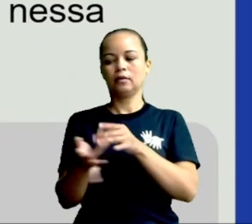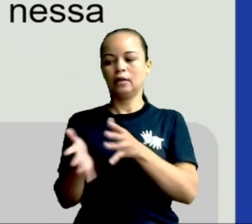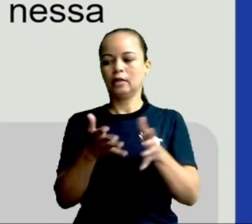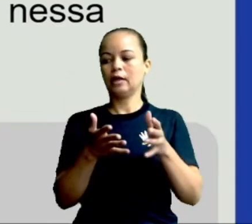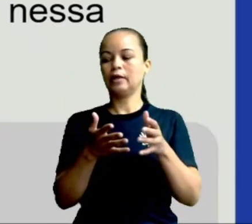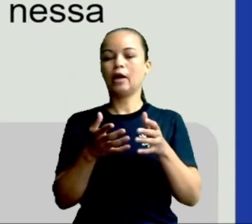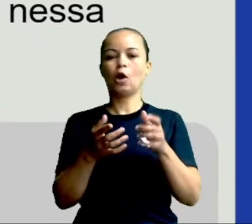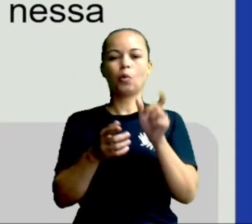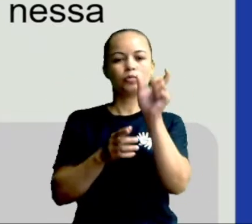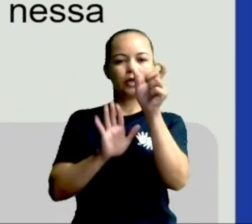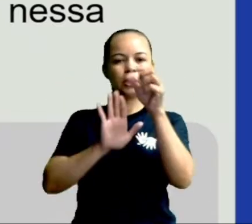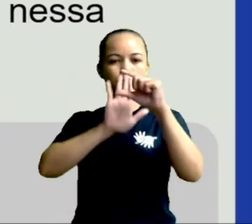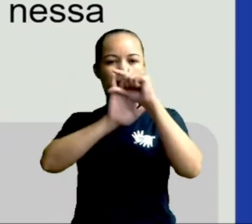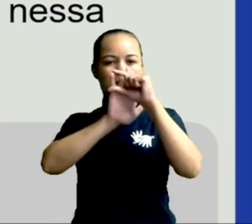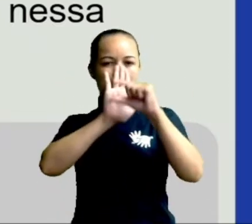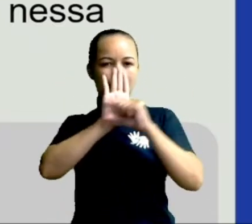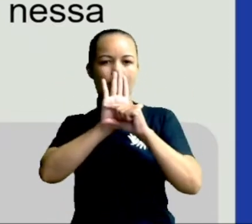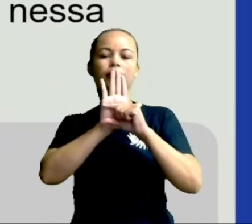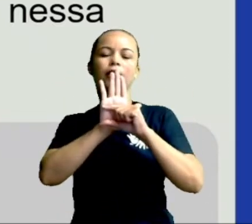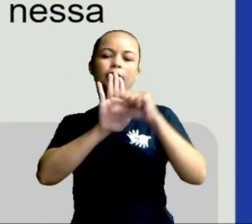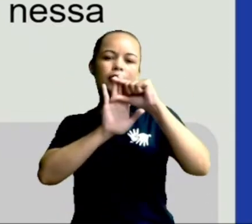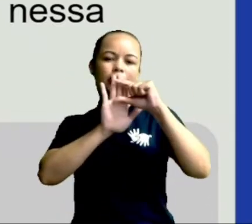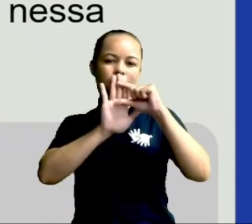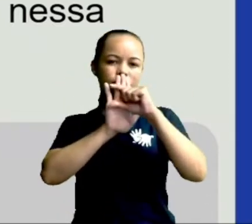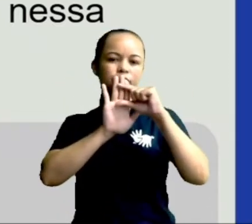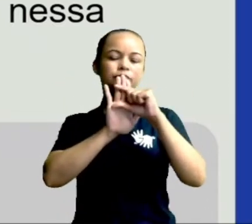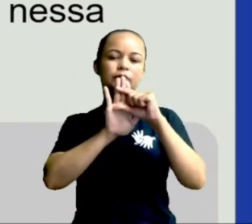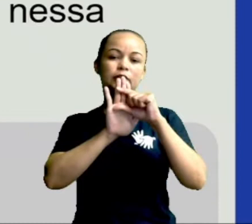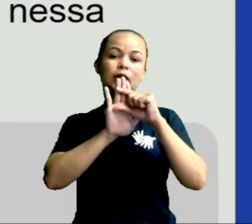em parágrafo. É um texto